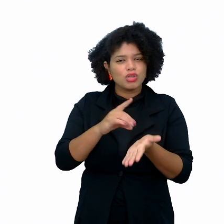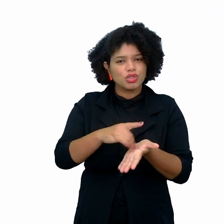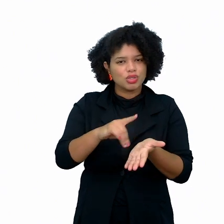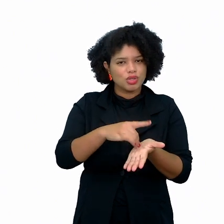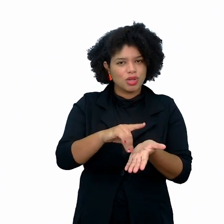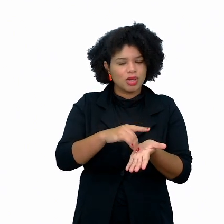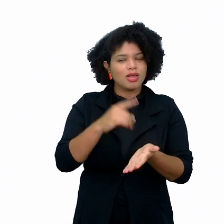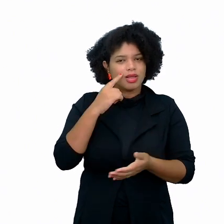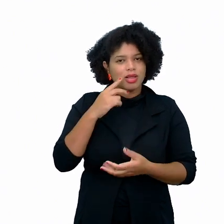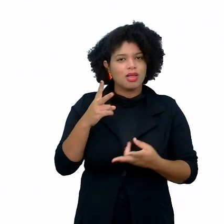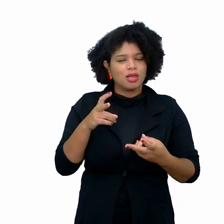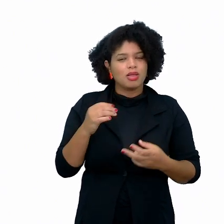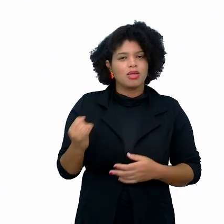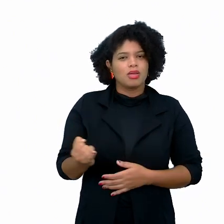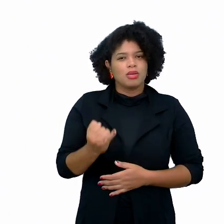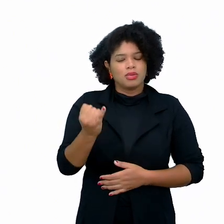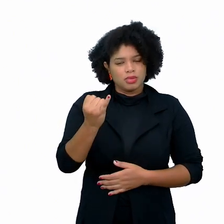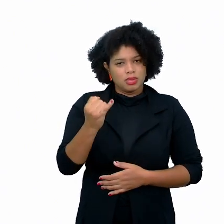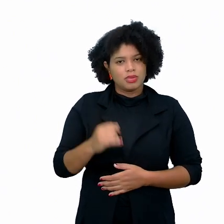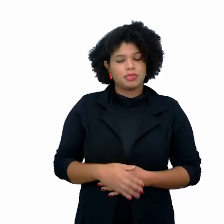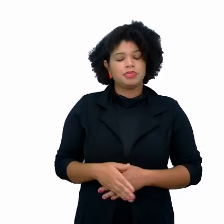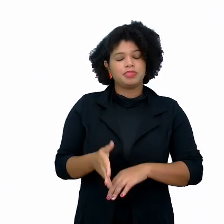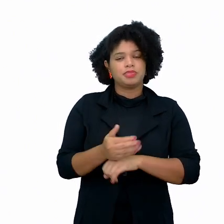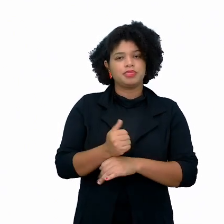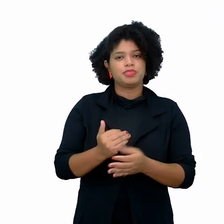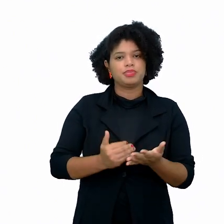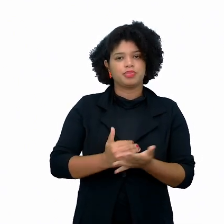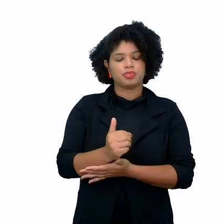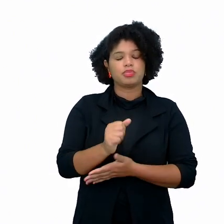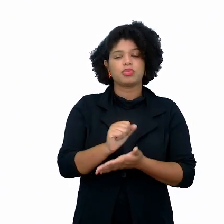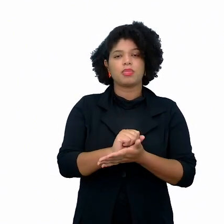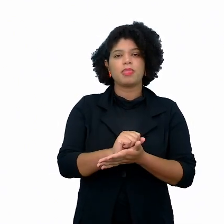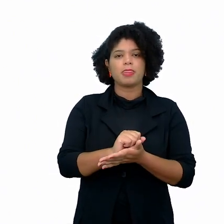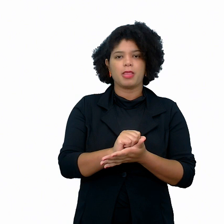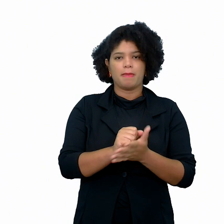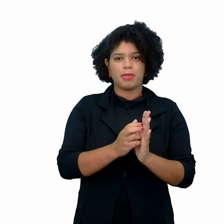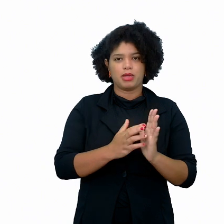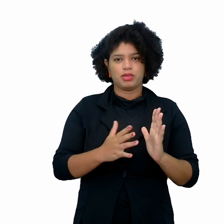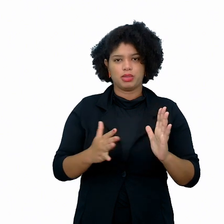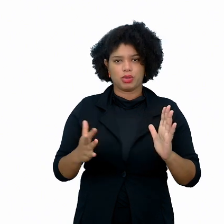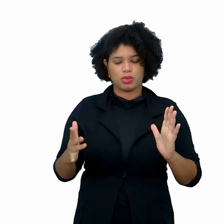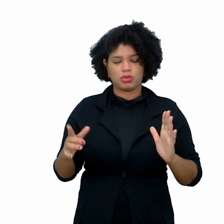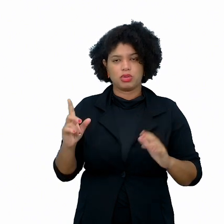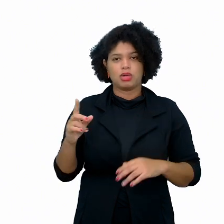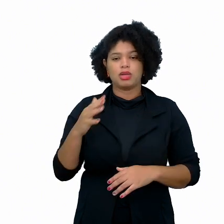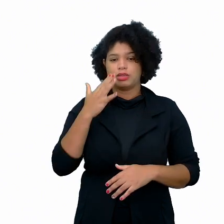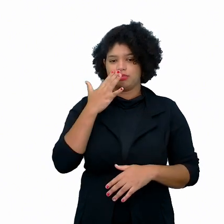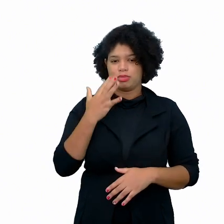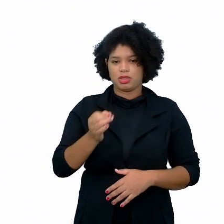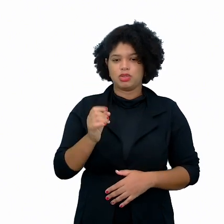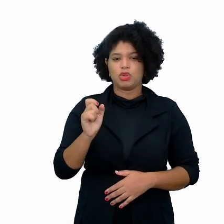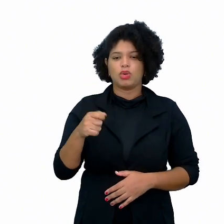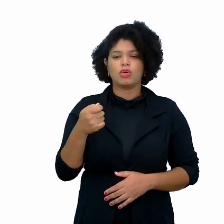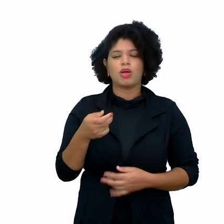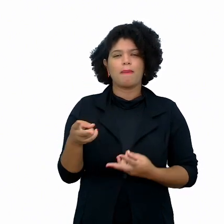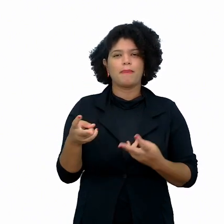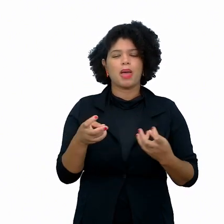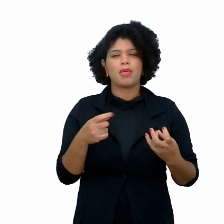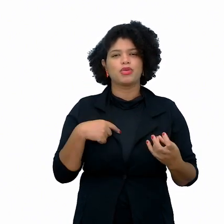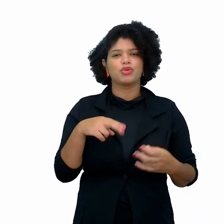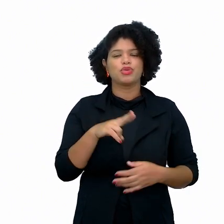como é importante, antes de iniciar a sequência, se atentar a esse importante portador? Olha como a gente